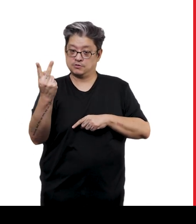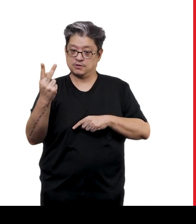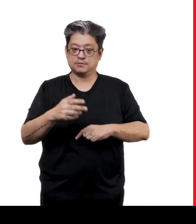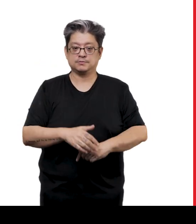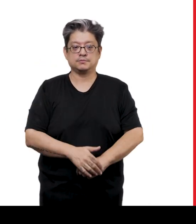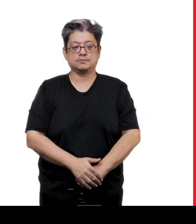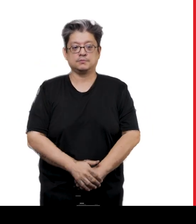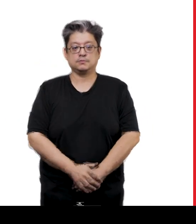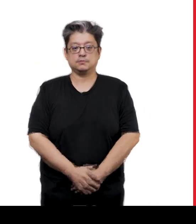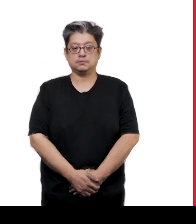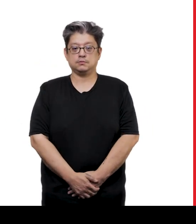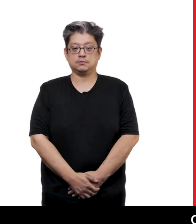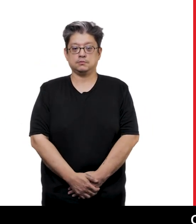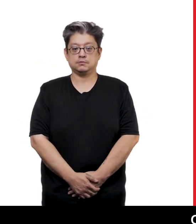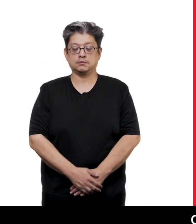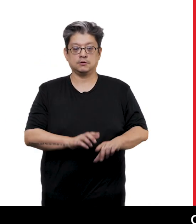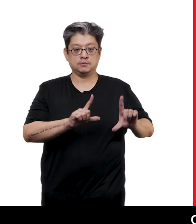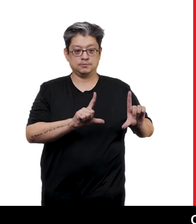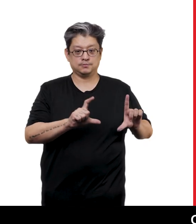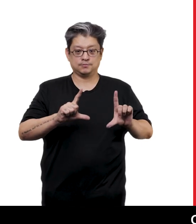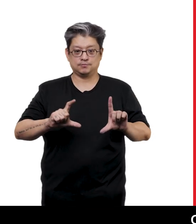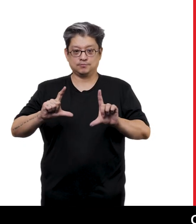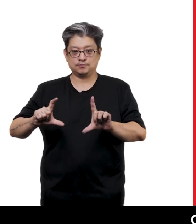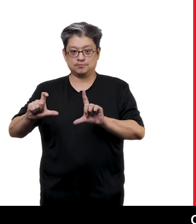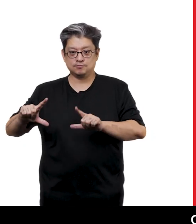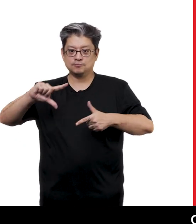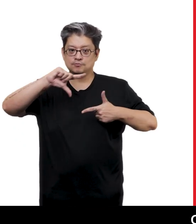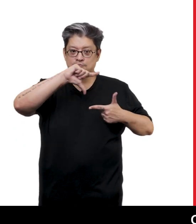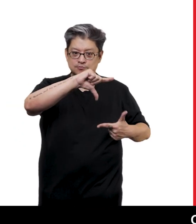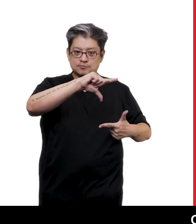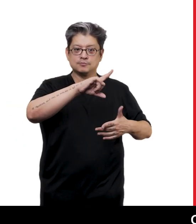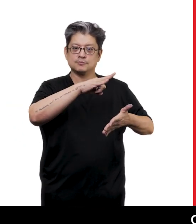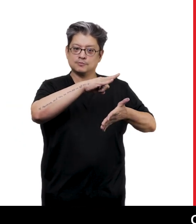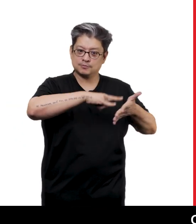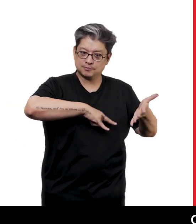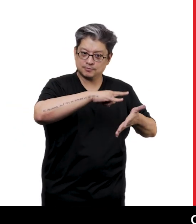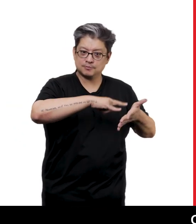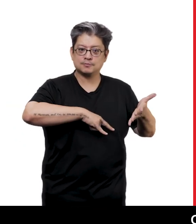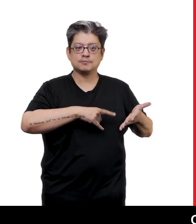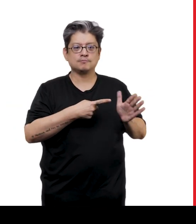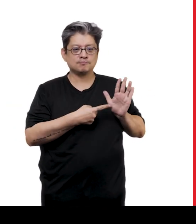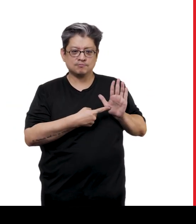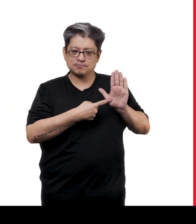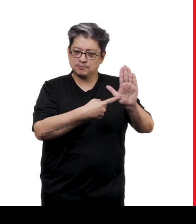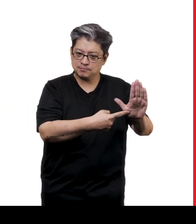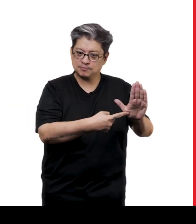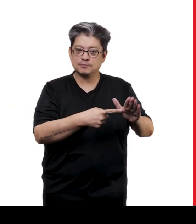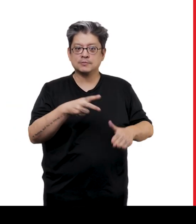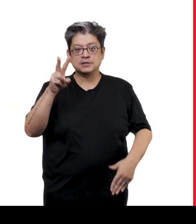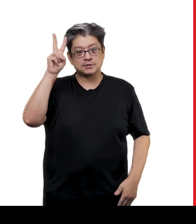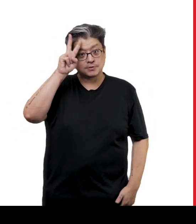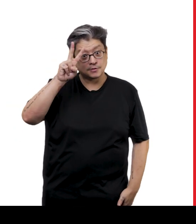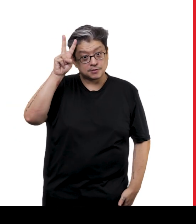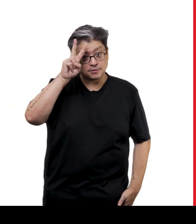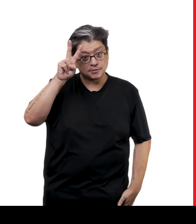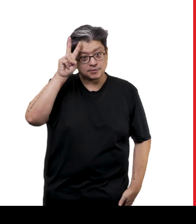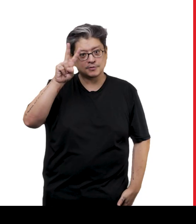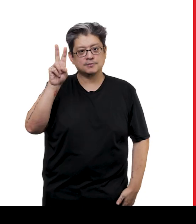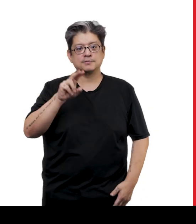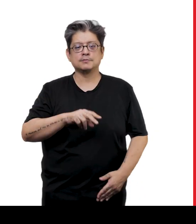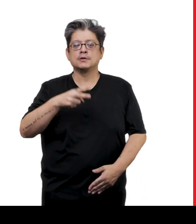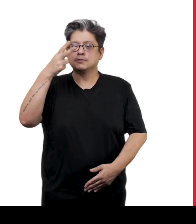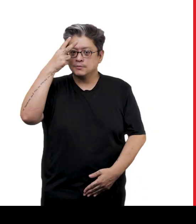As fotografias em destaque, os cartazes e a documentação apresentada nas vitrines recuperam um pouco da história